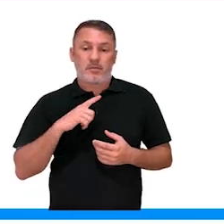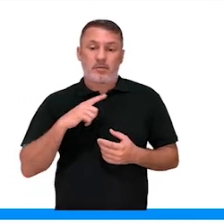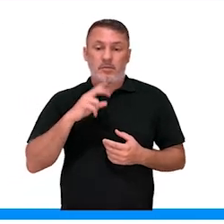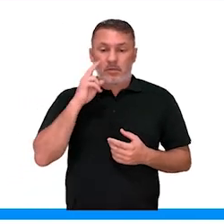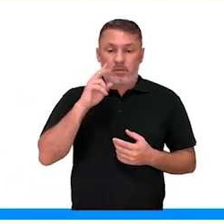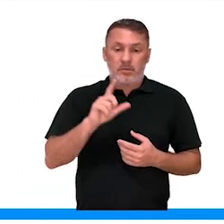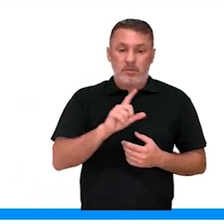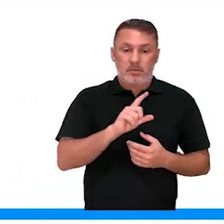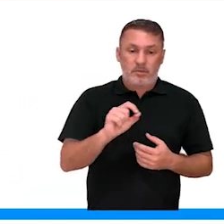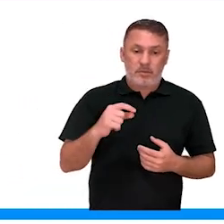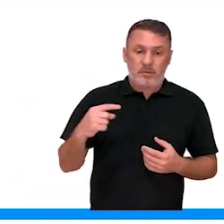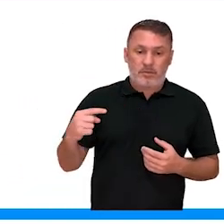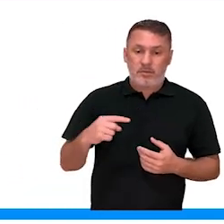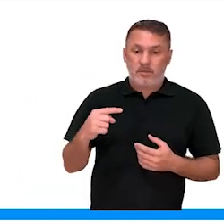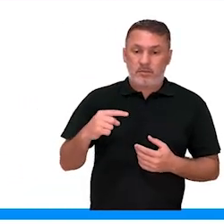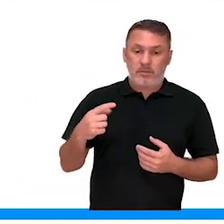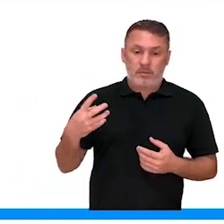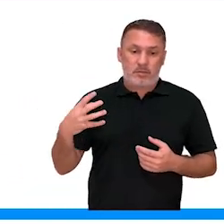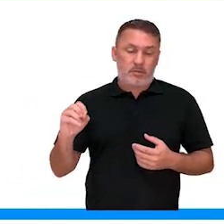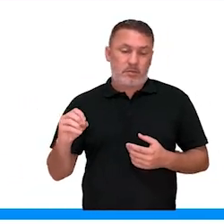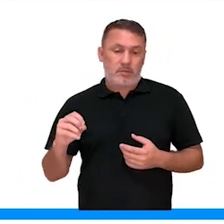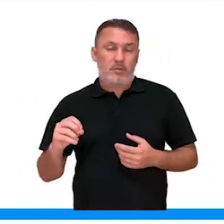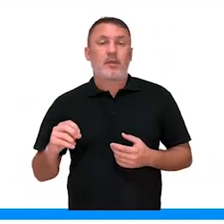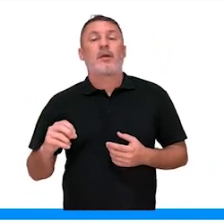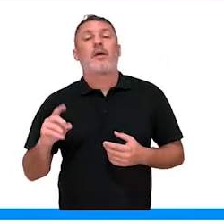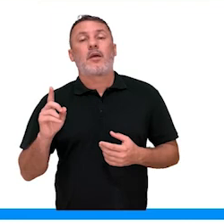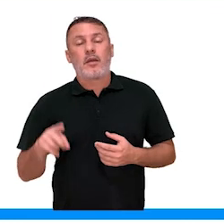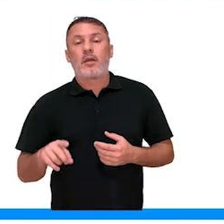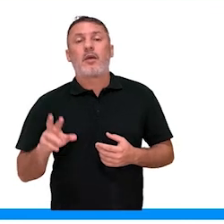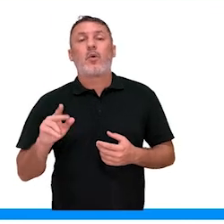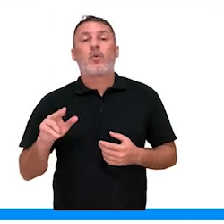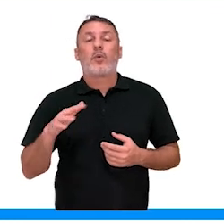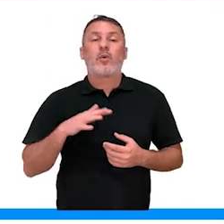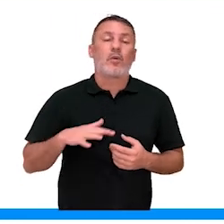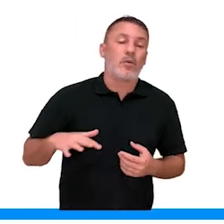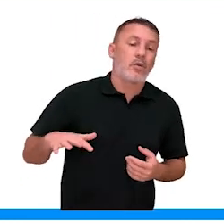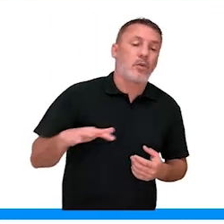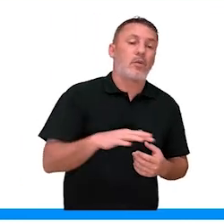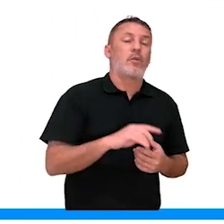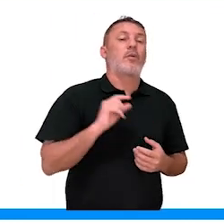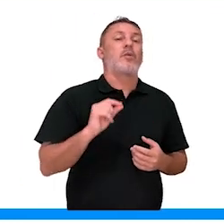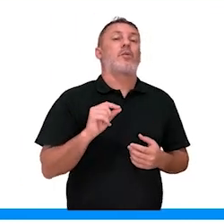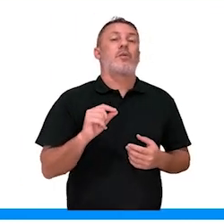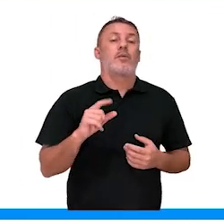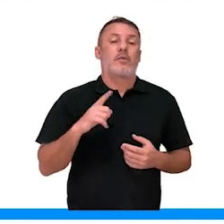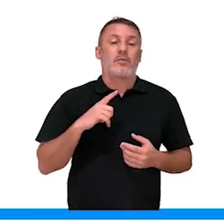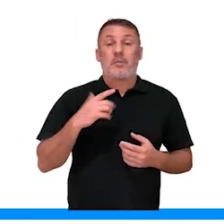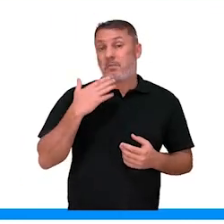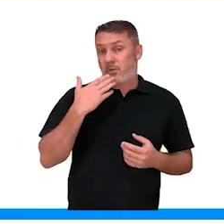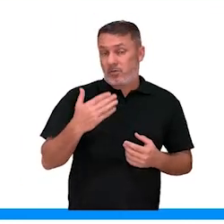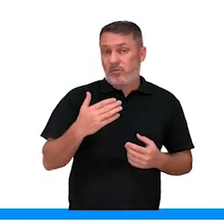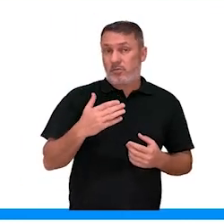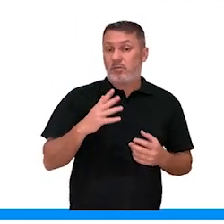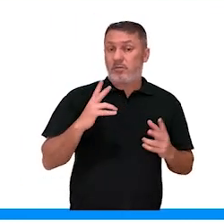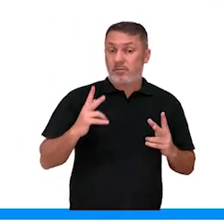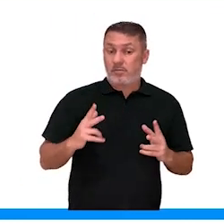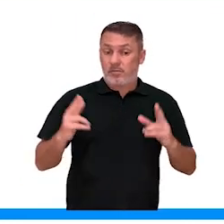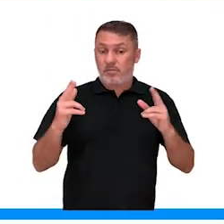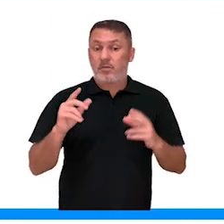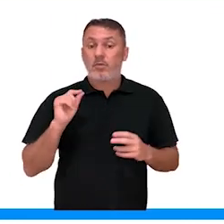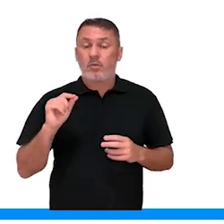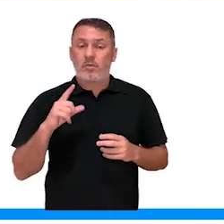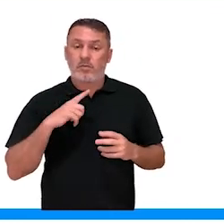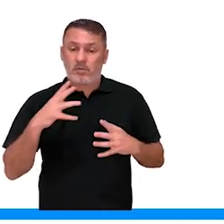esse resultado aí, os 40% que a gente encontrou, ele equivale ao percentual de massa solicitado, o